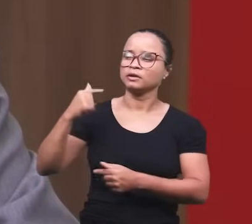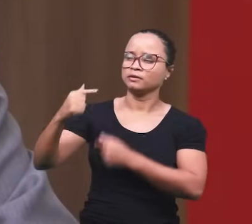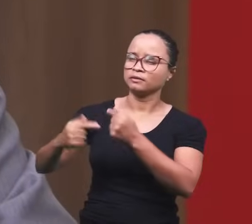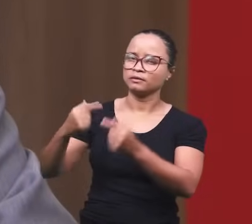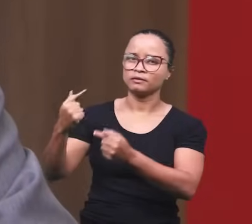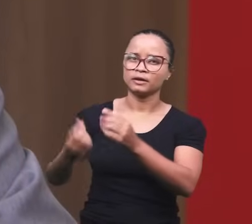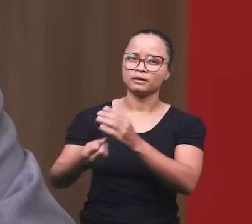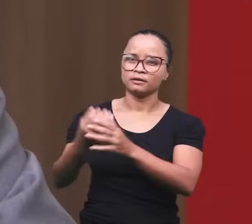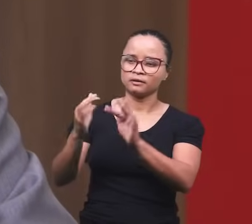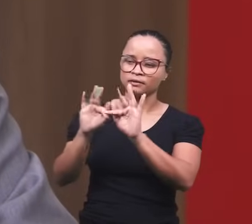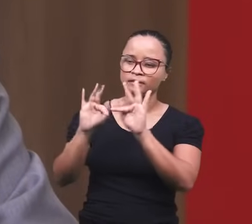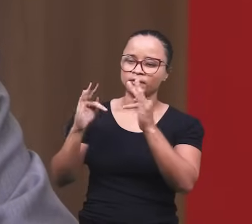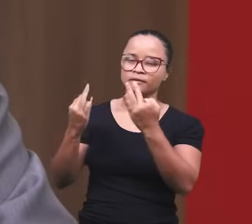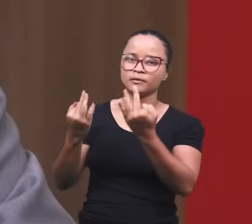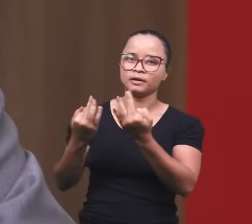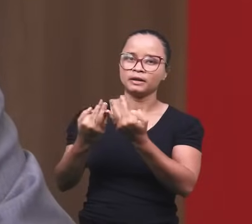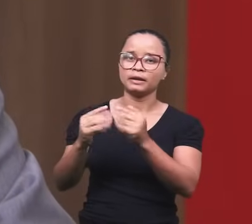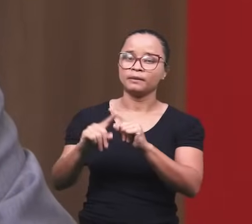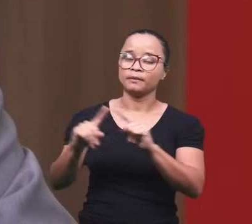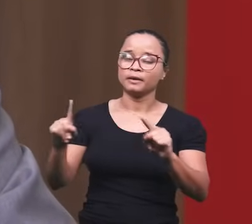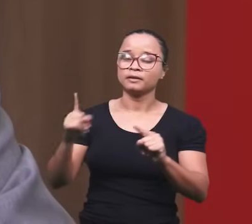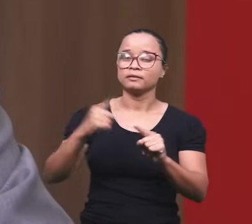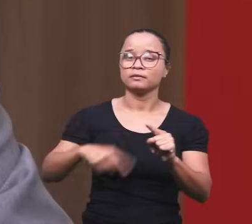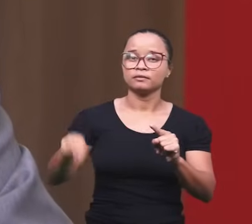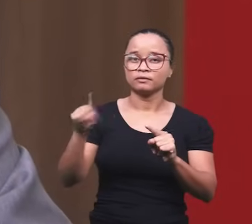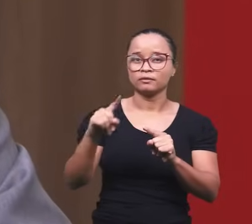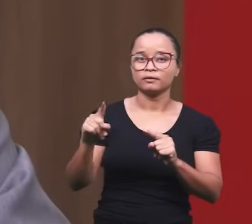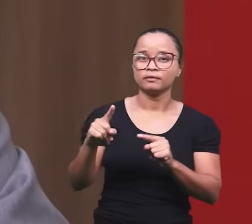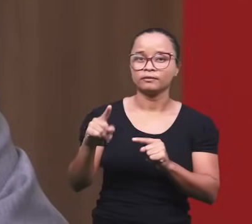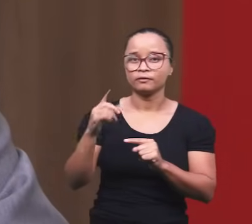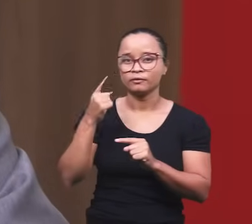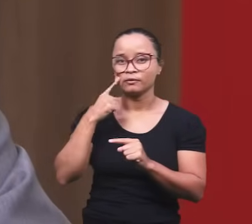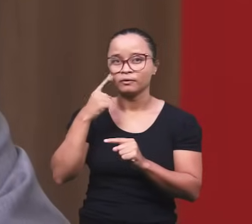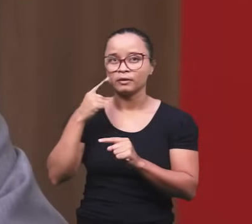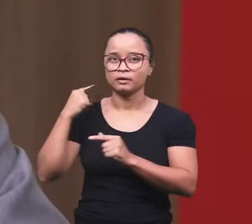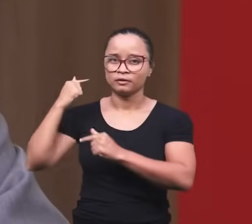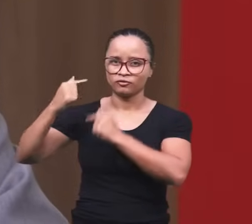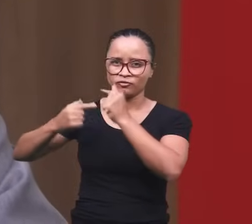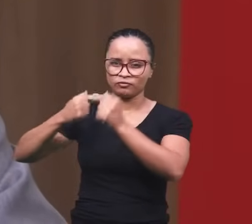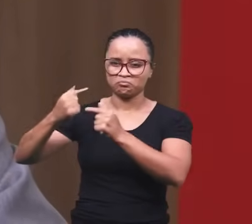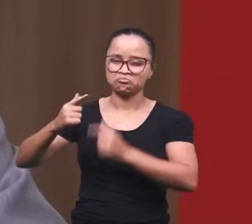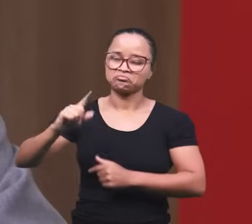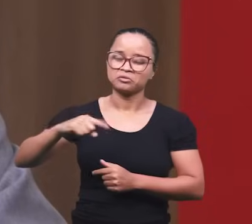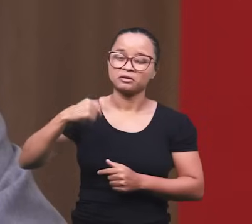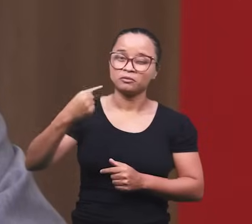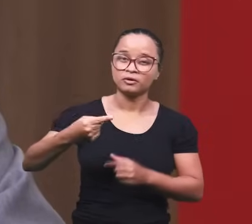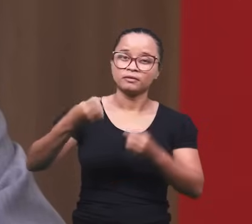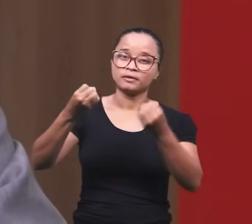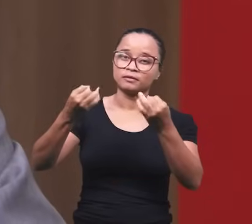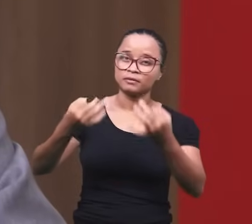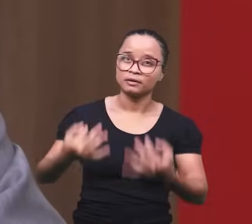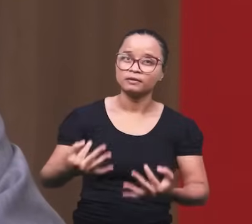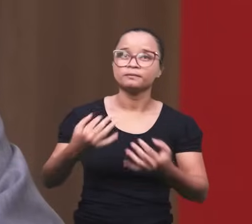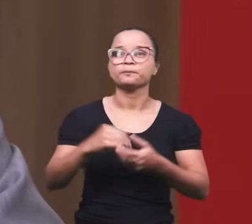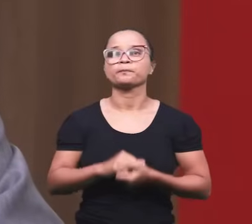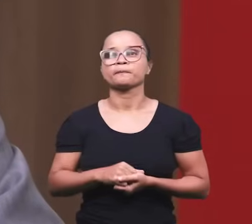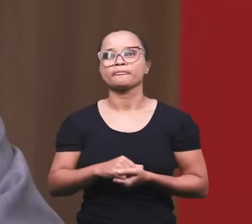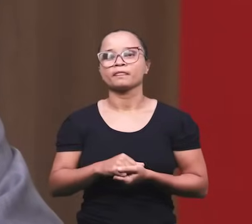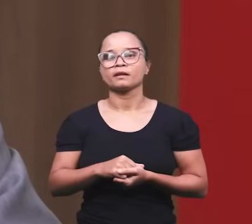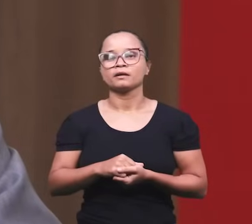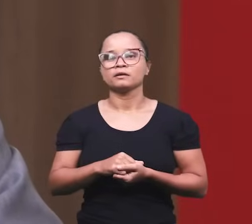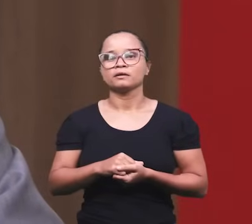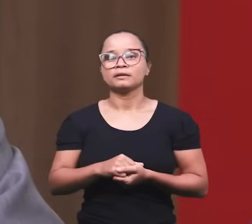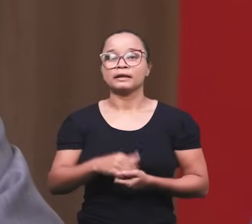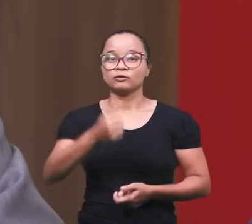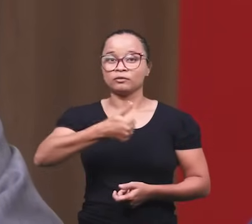segue a história das famílias mas mas vamos seguindo Quando vamos entrar lá na na genealogia depois vai falando do